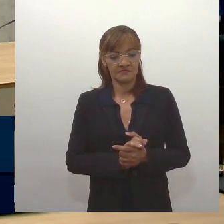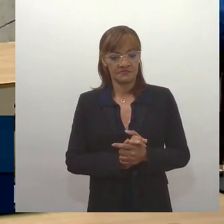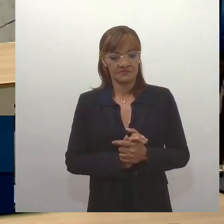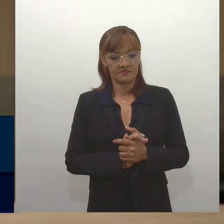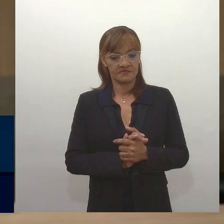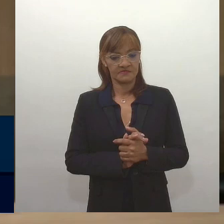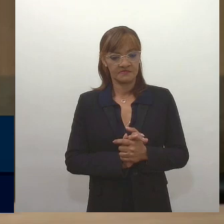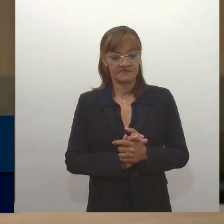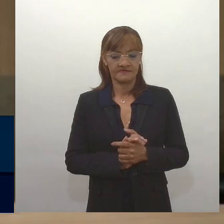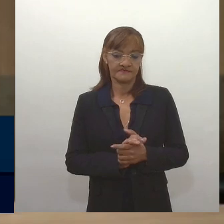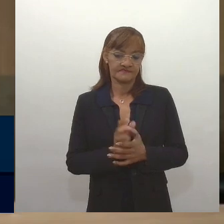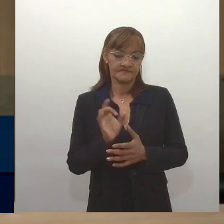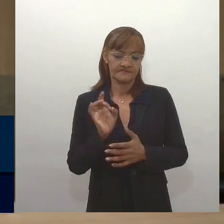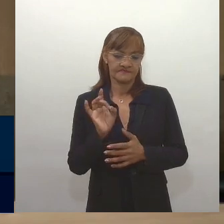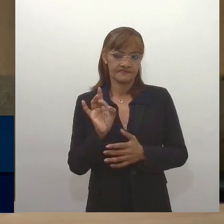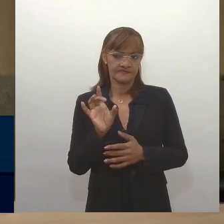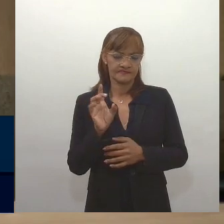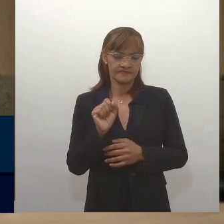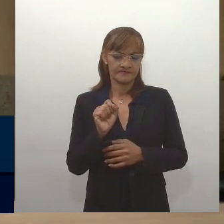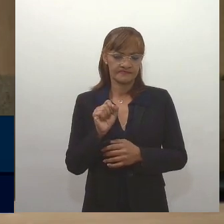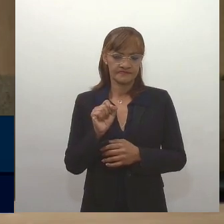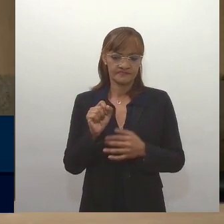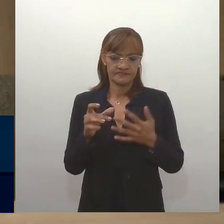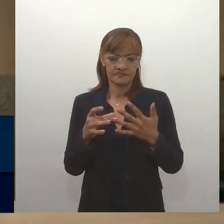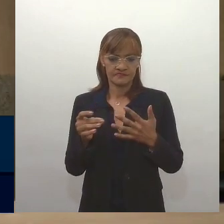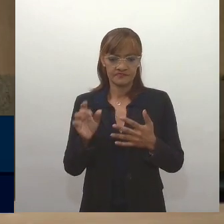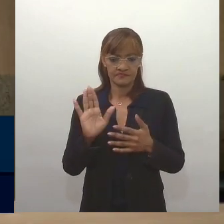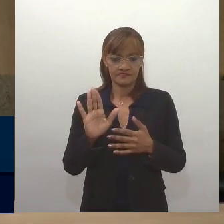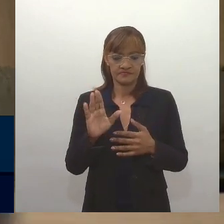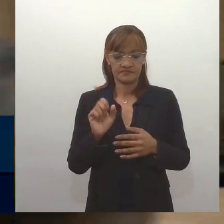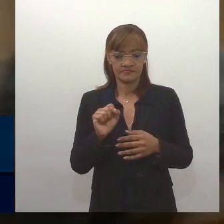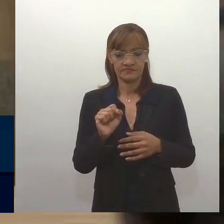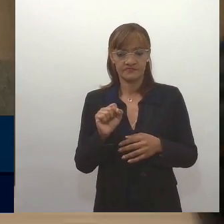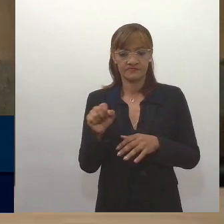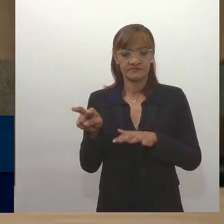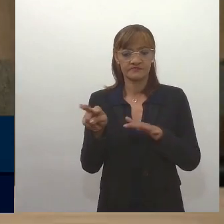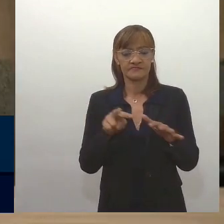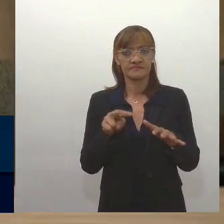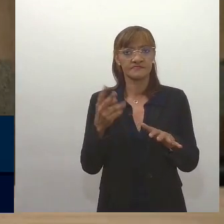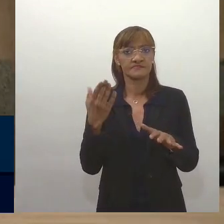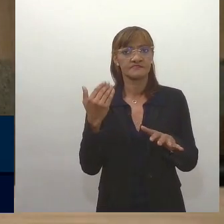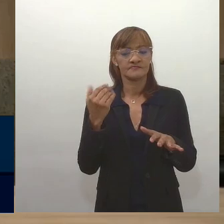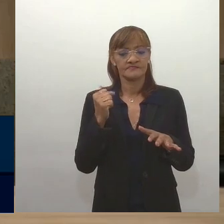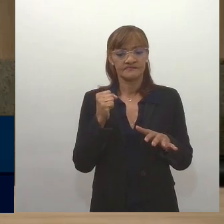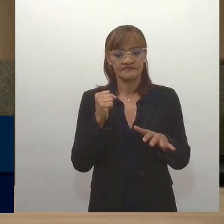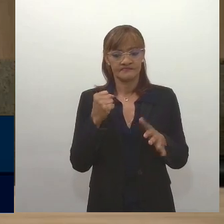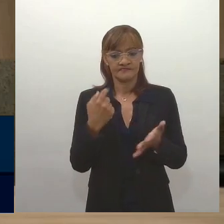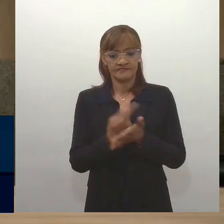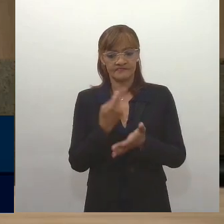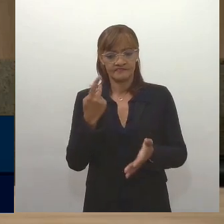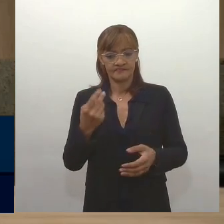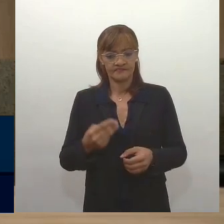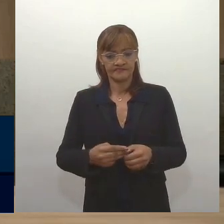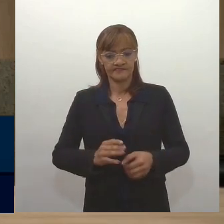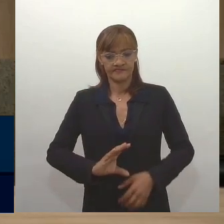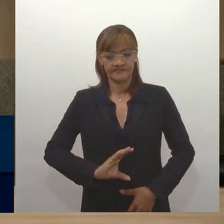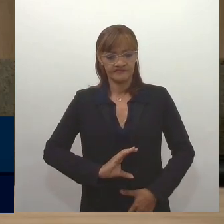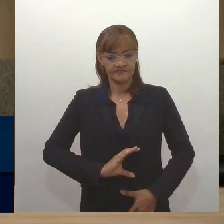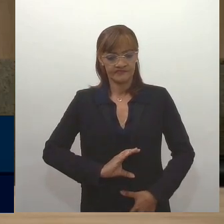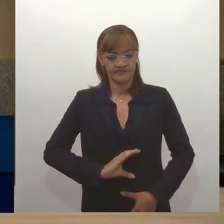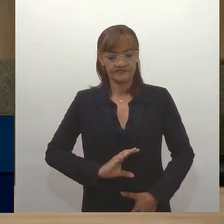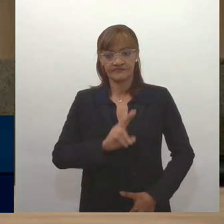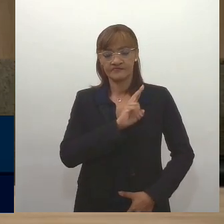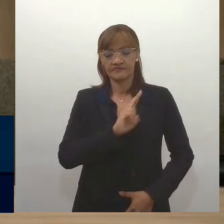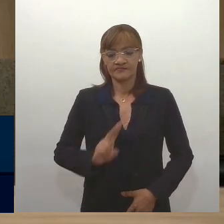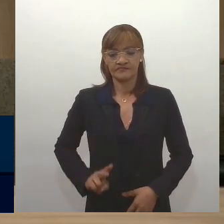que na semana passada nós tivemos um caso que aconteceu no município de Capela com a vereadora Carla Alves caso de